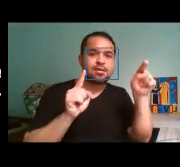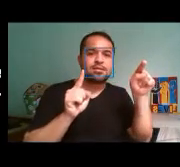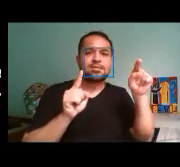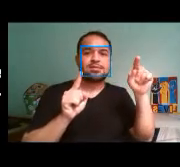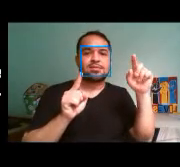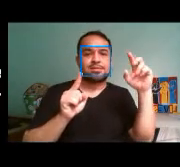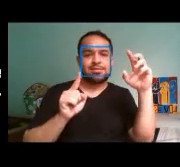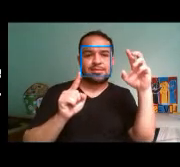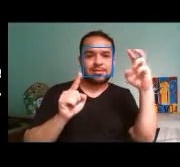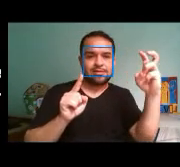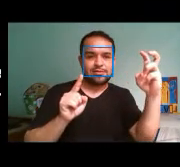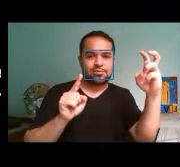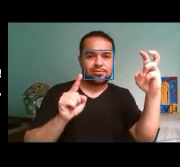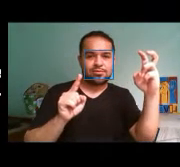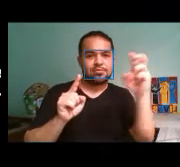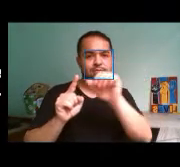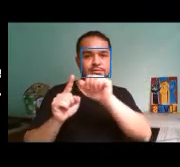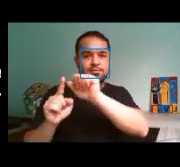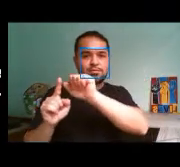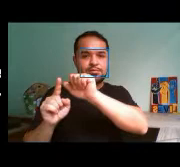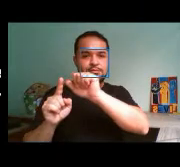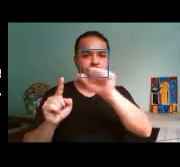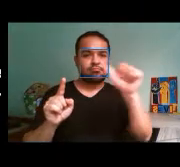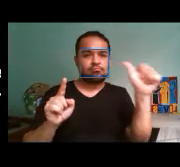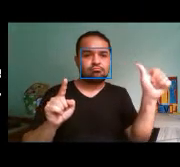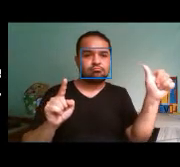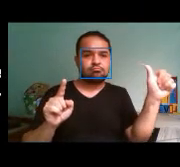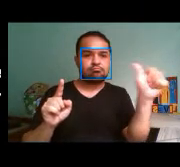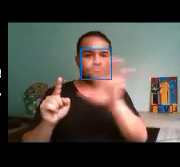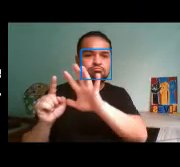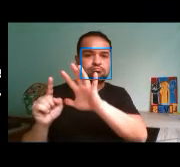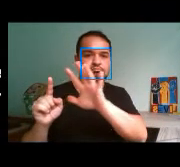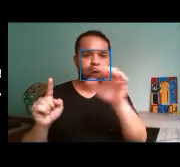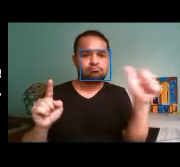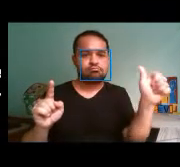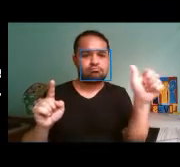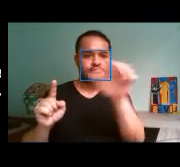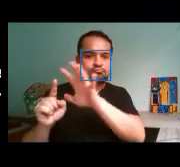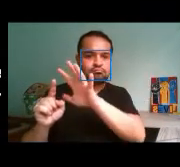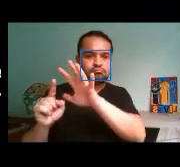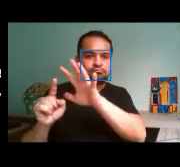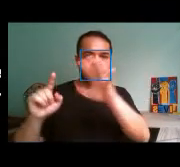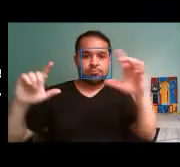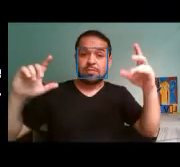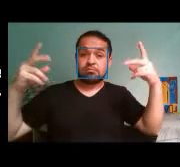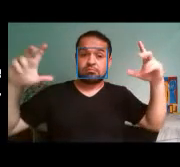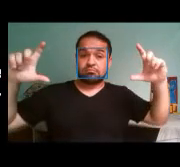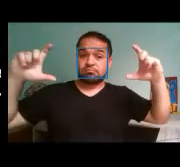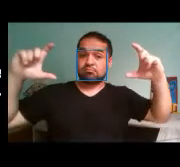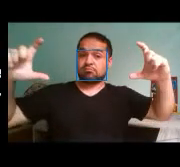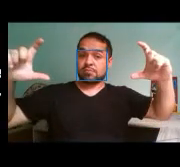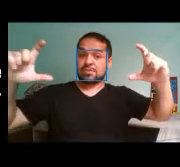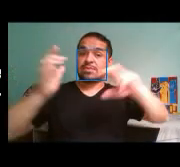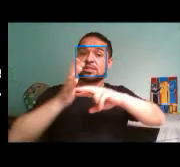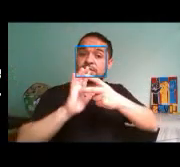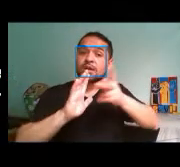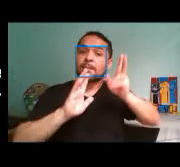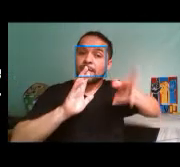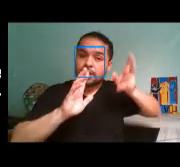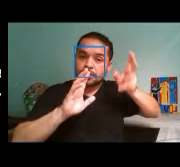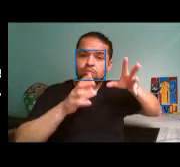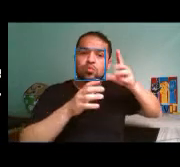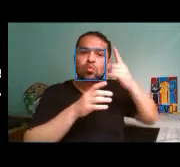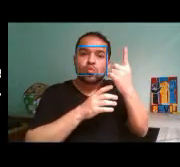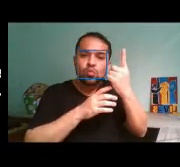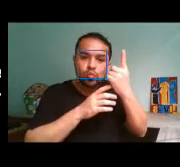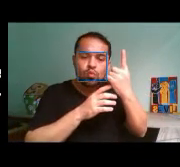o A com a bolinha em cima, então faz uma mudança para a mão 5. Mão 5 é aquela ali. Possivelmente esse sinal, talvez tchau